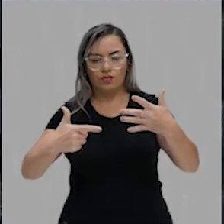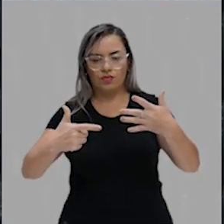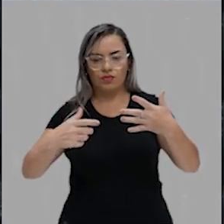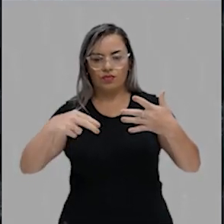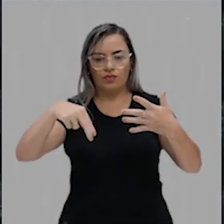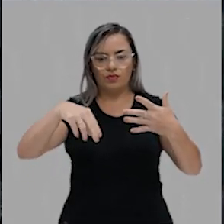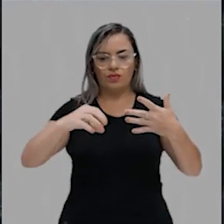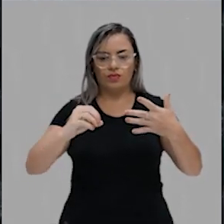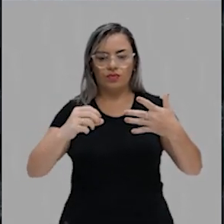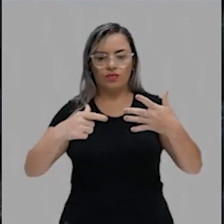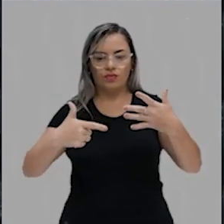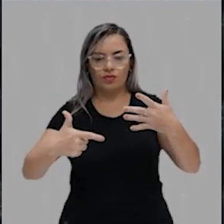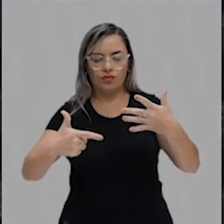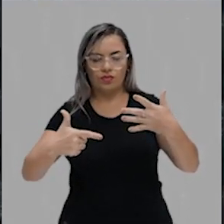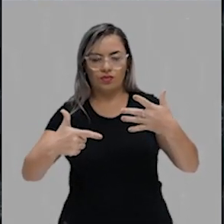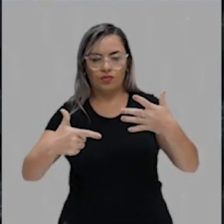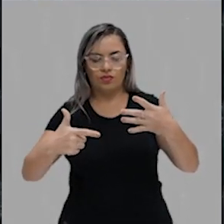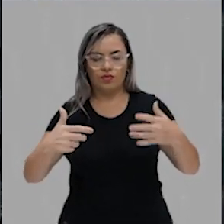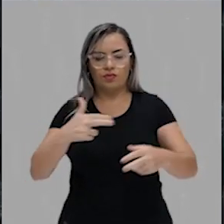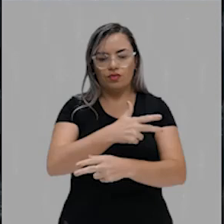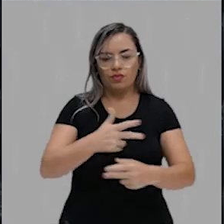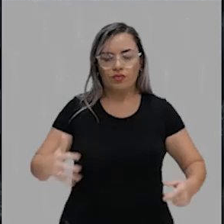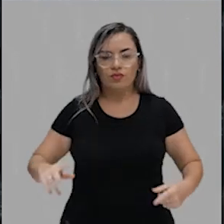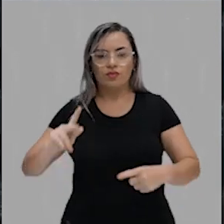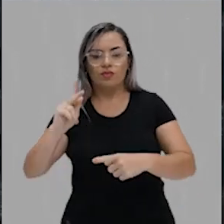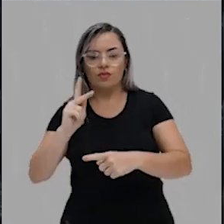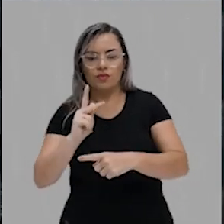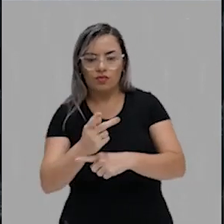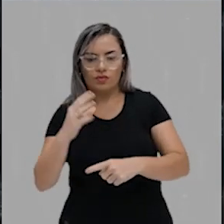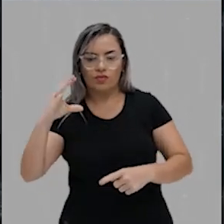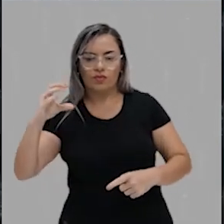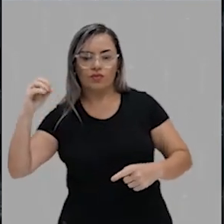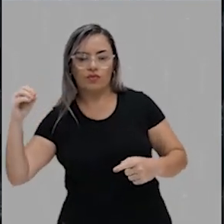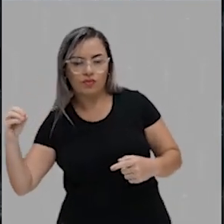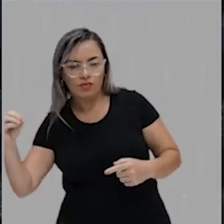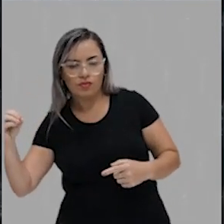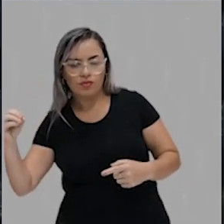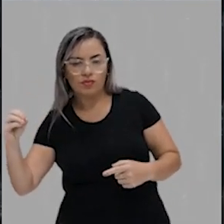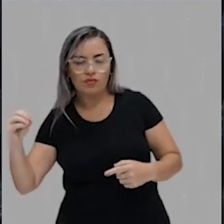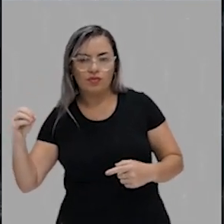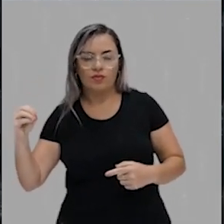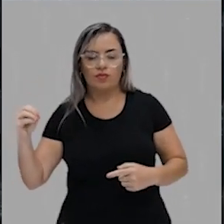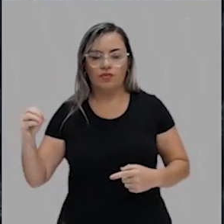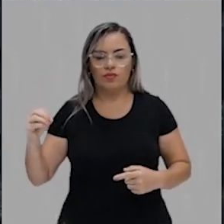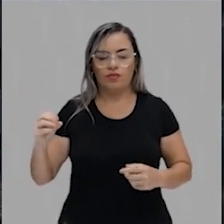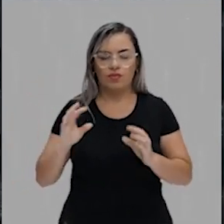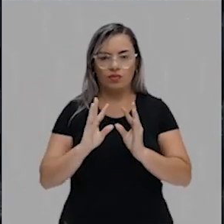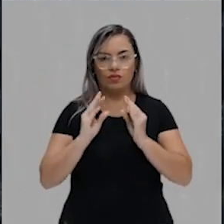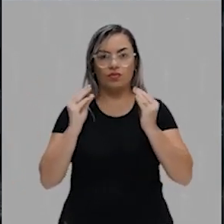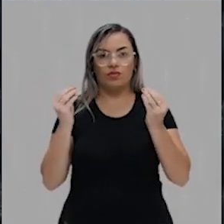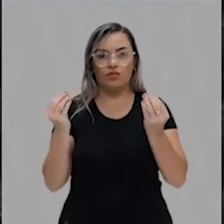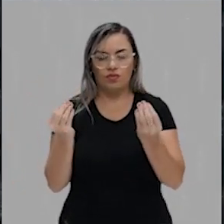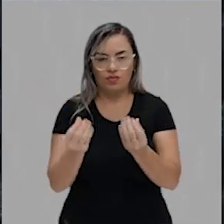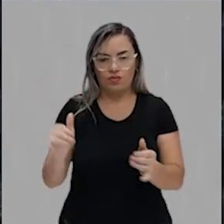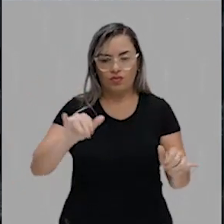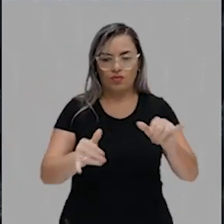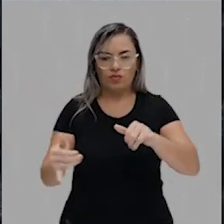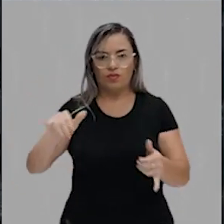dióxido de nitrogênio. Nós temos diversos tipos de hidrocarbonetos, são substâncias